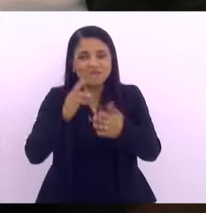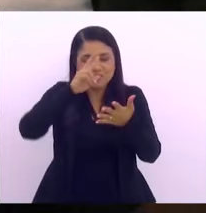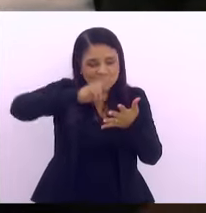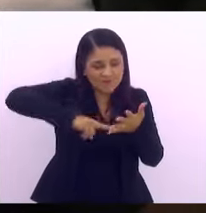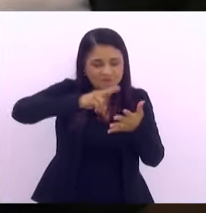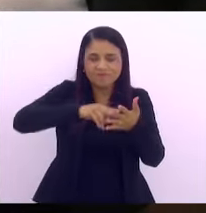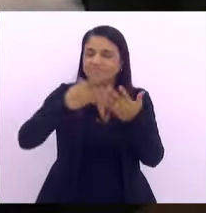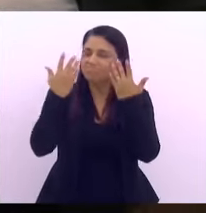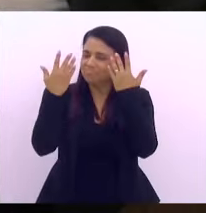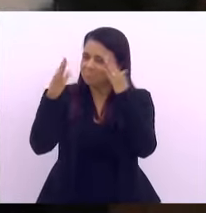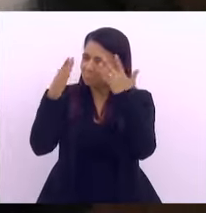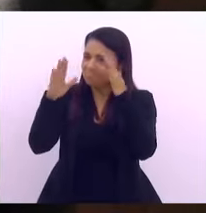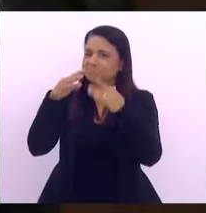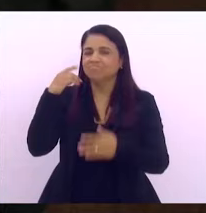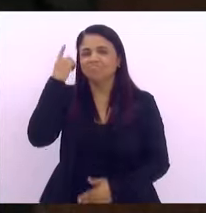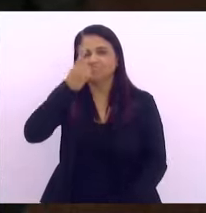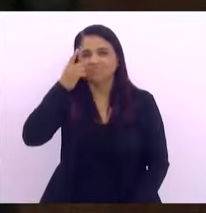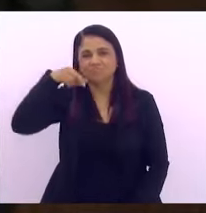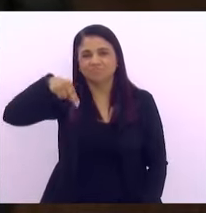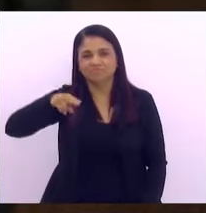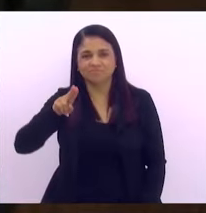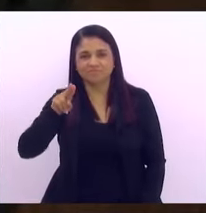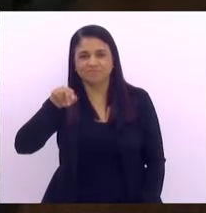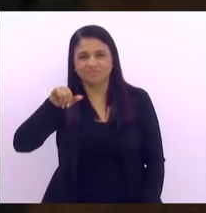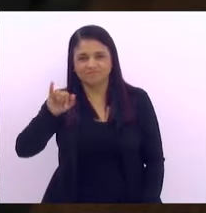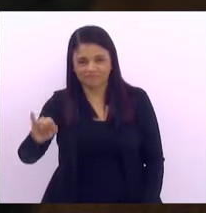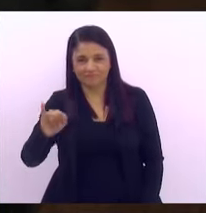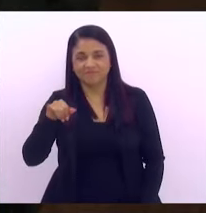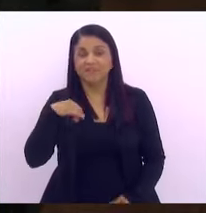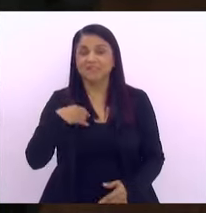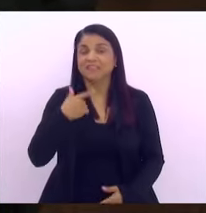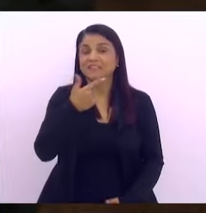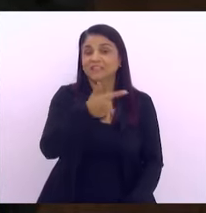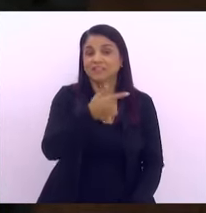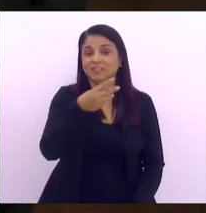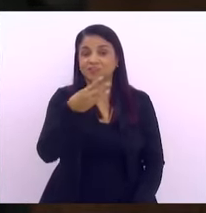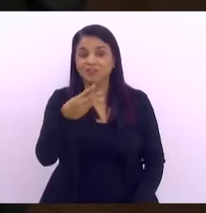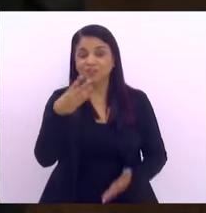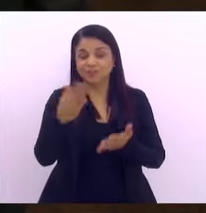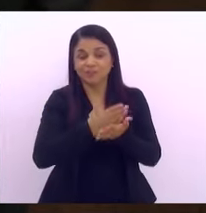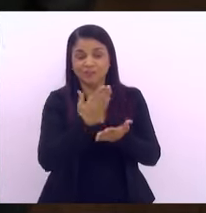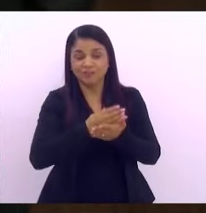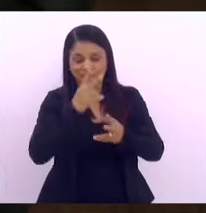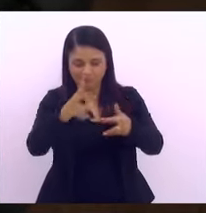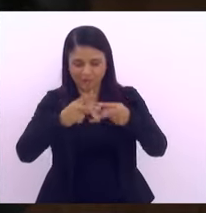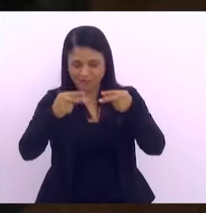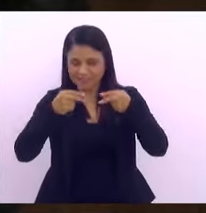parabéns. Merece 10 quibes e 32 livros de presente.